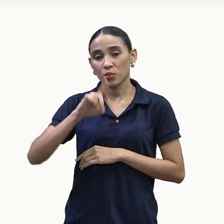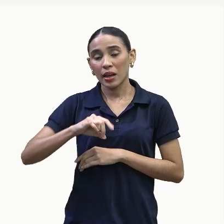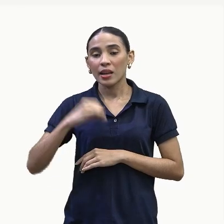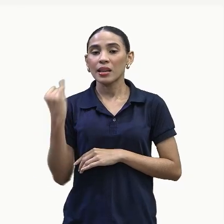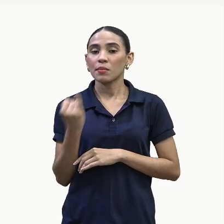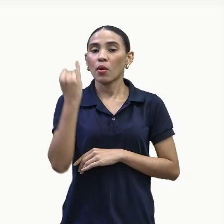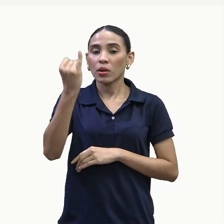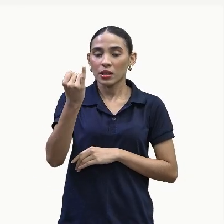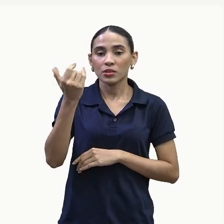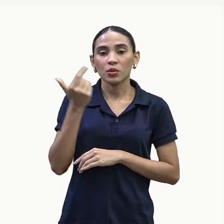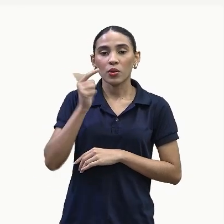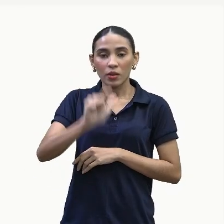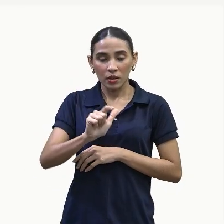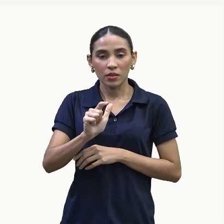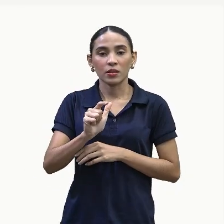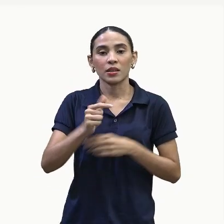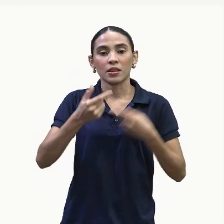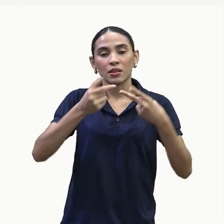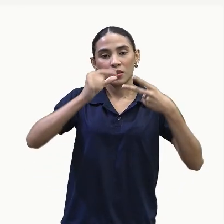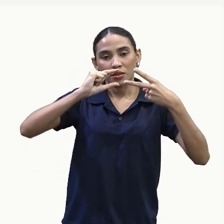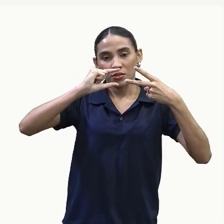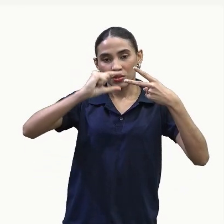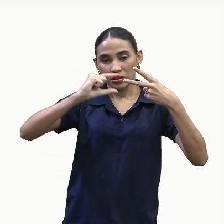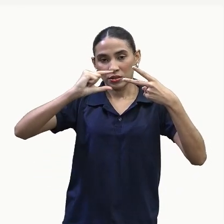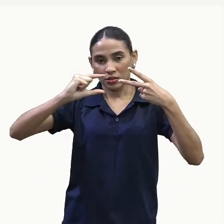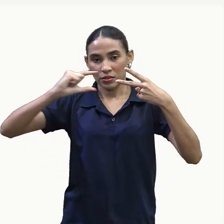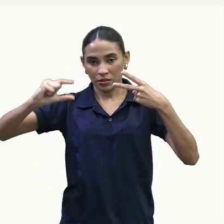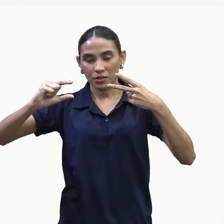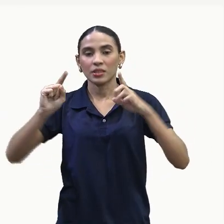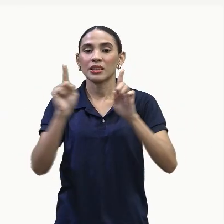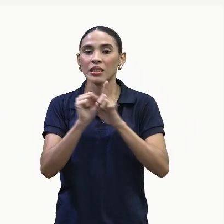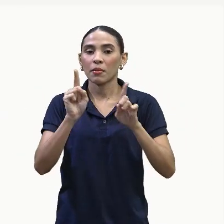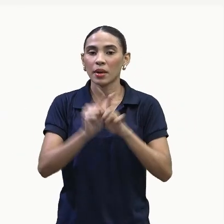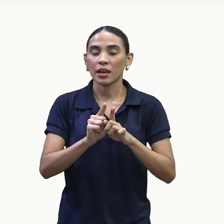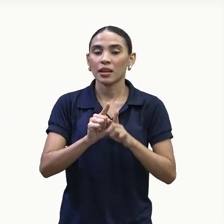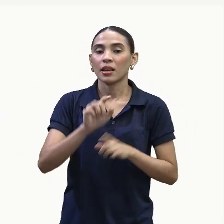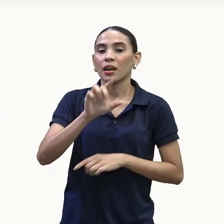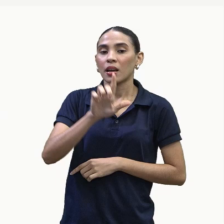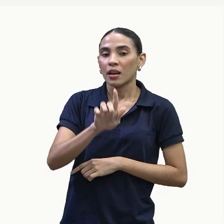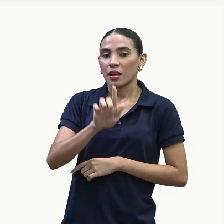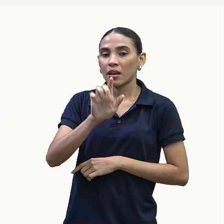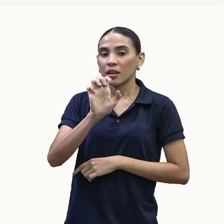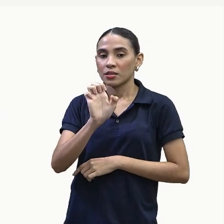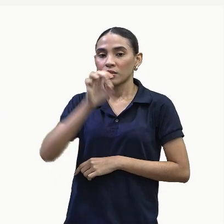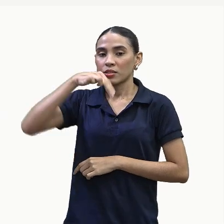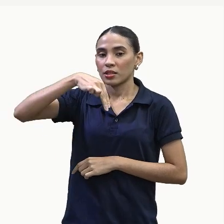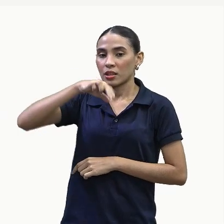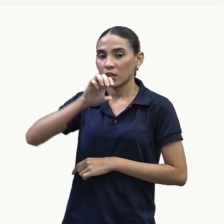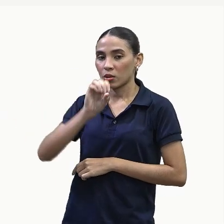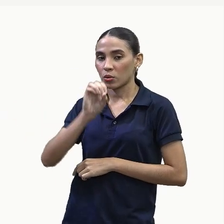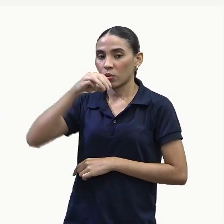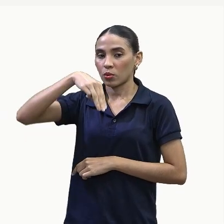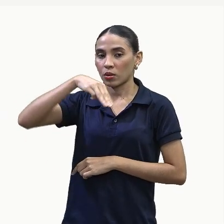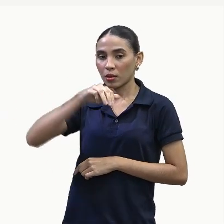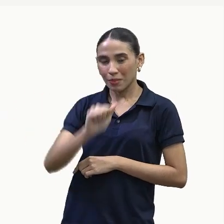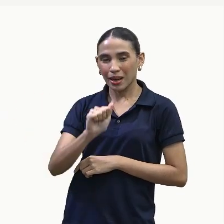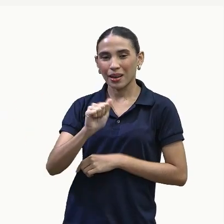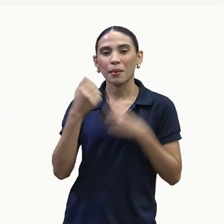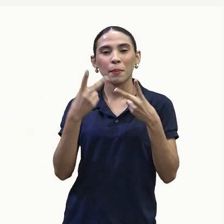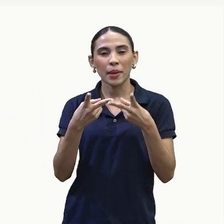genes e também os genomas. Vejam bem que quando nós estamos falando